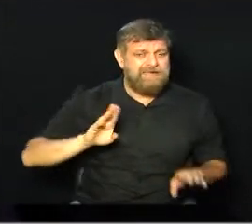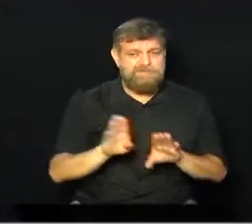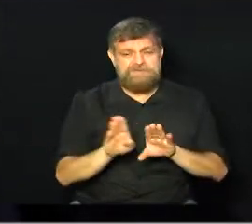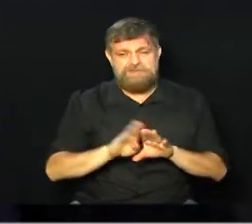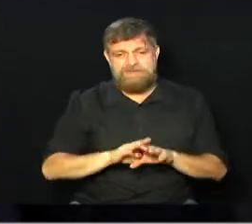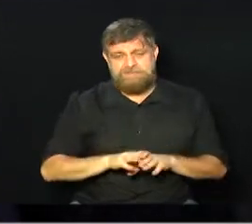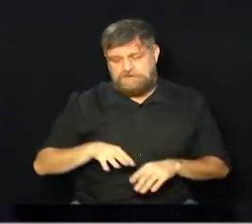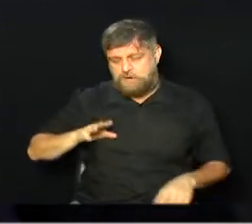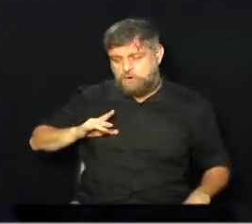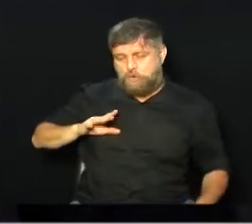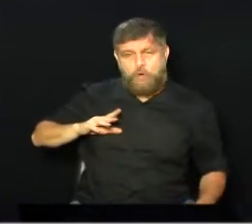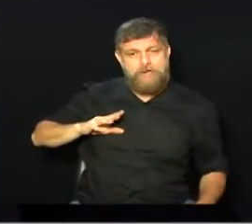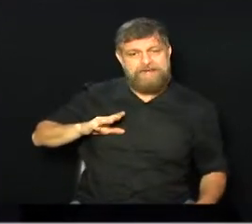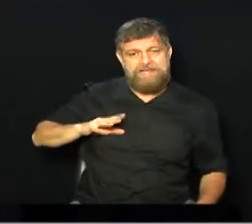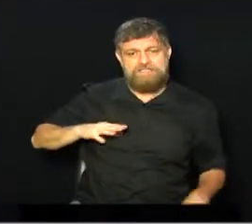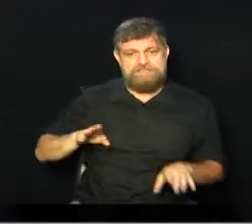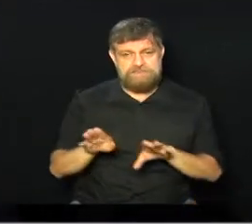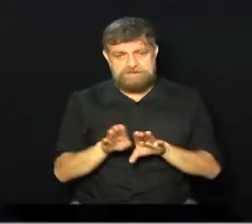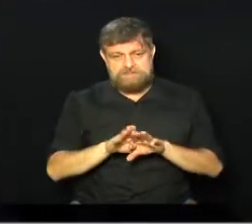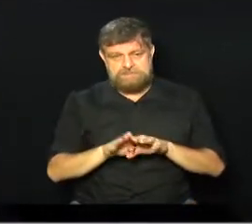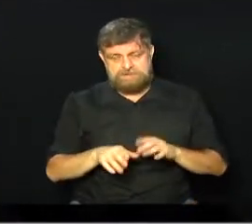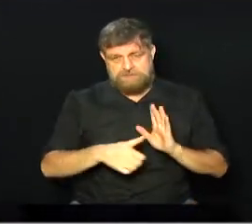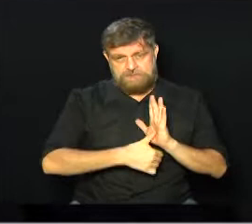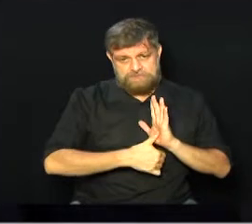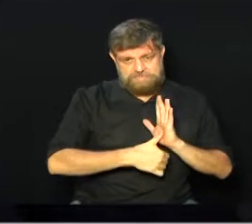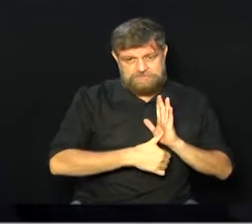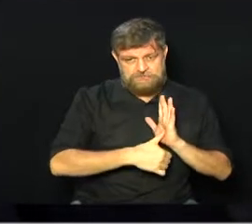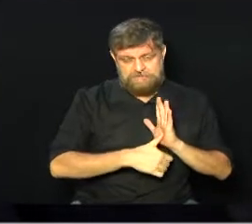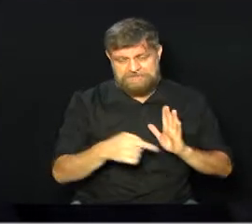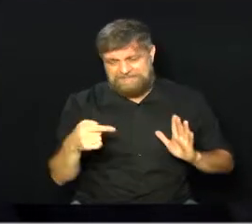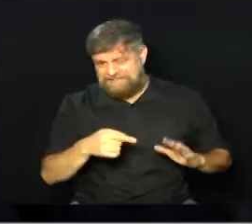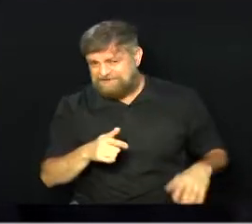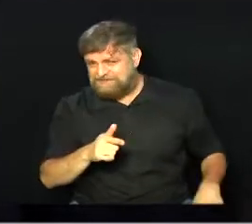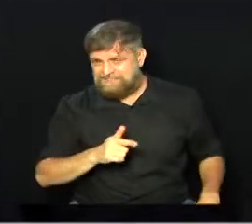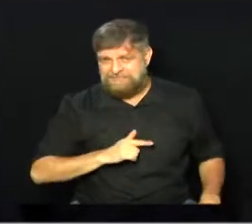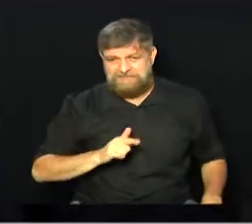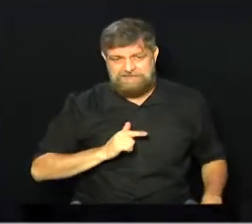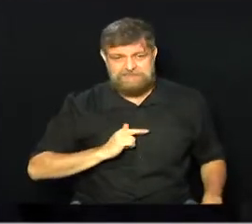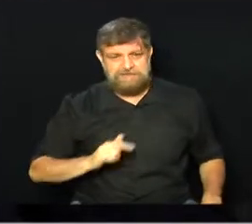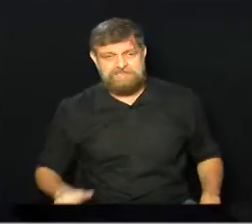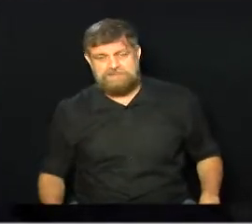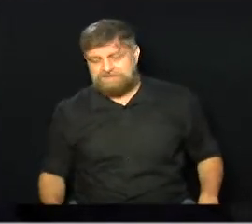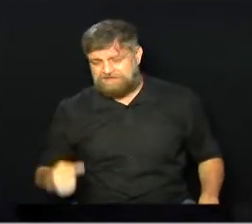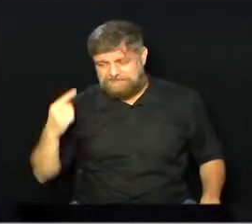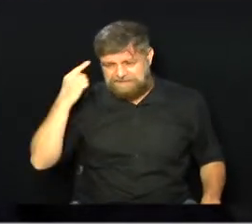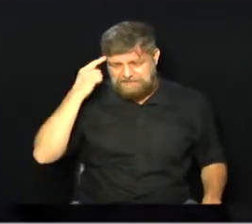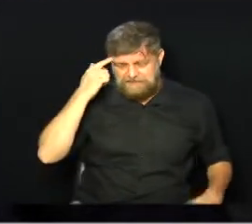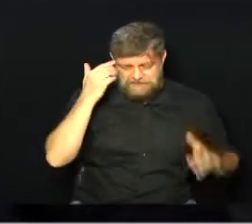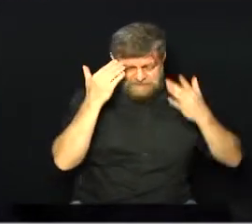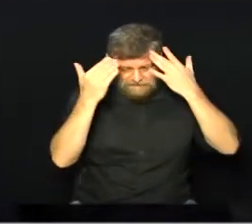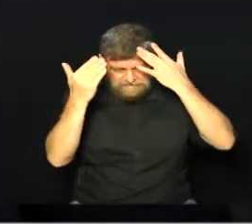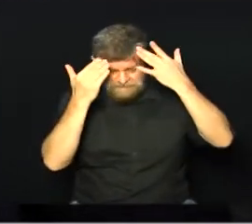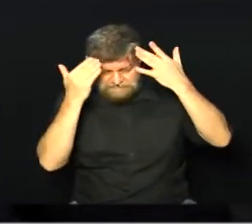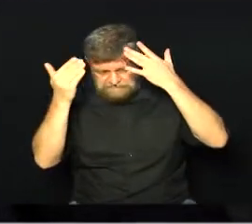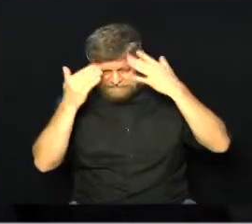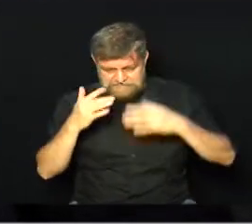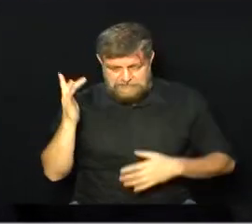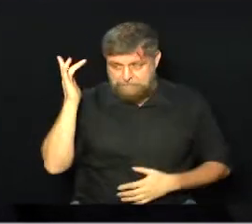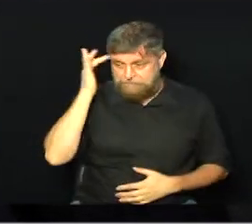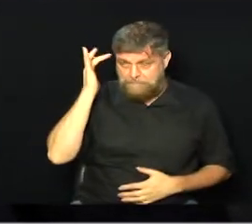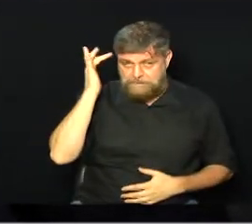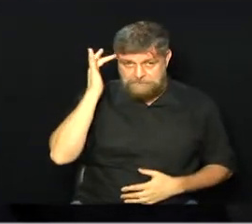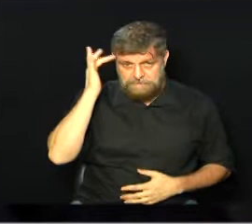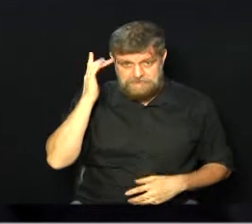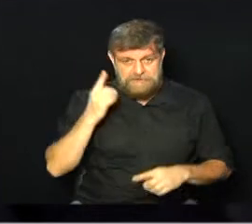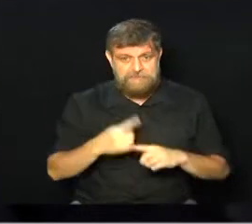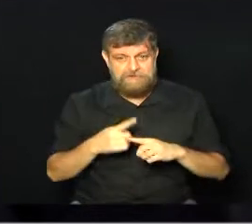são clubes que além do futebol, você tem que ter uma preparação psicológica muito grande, porque quando você